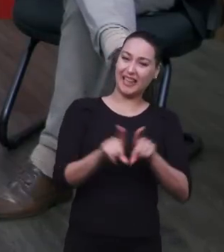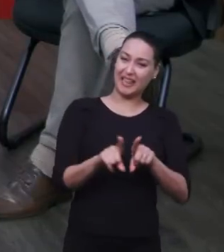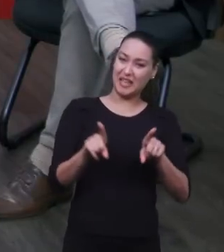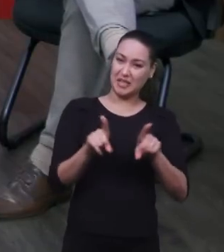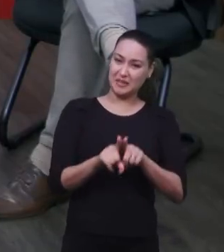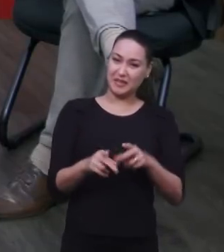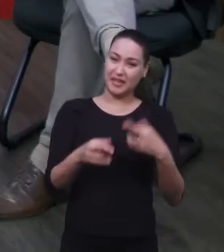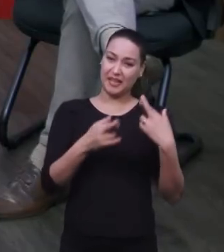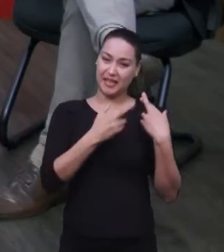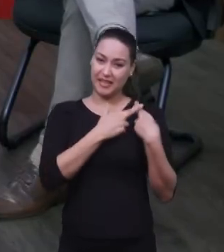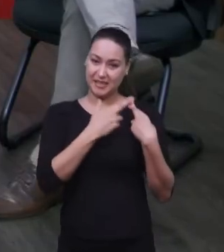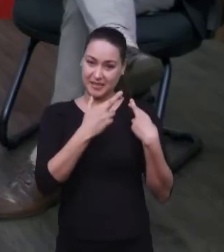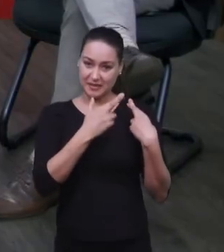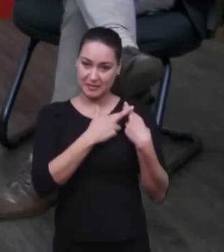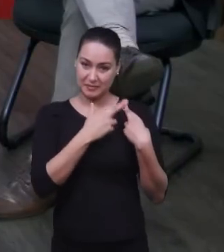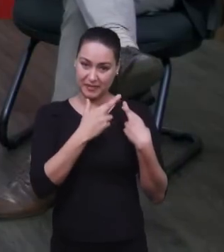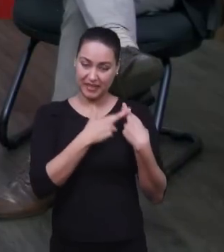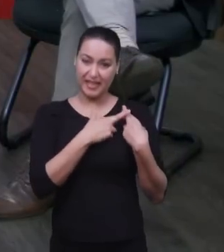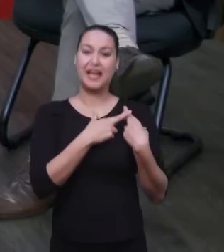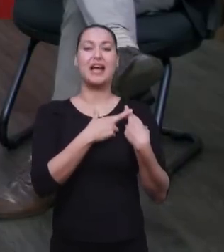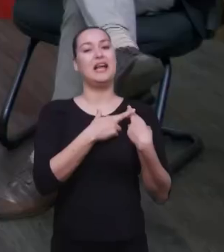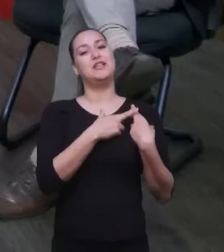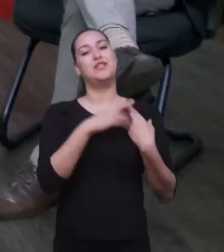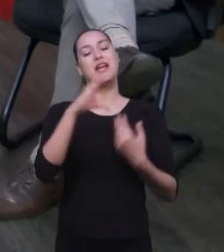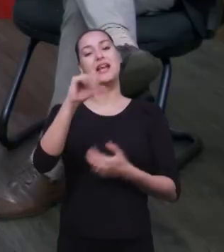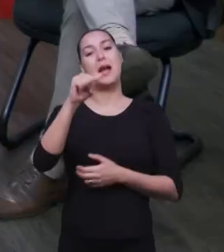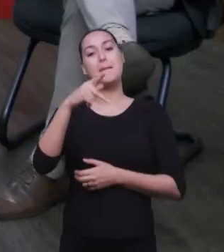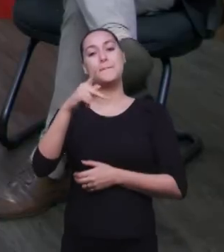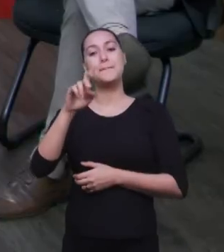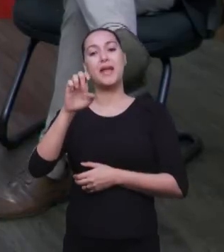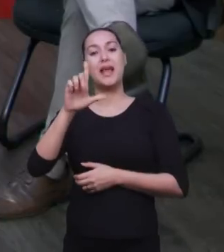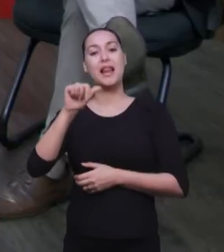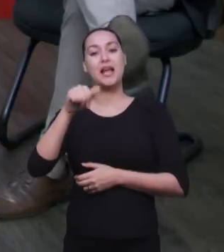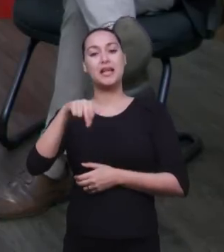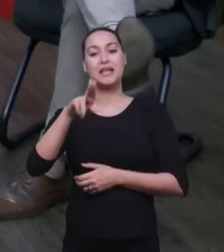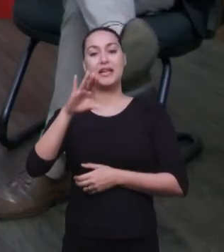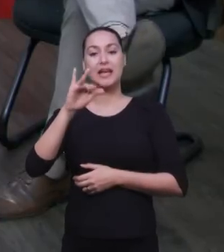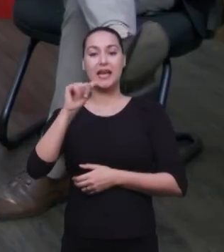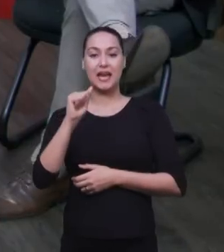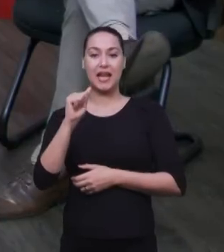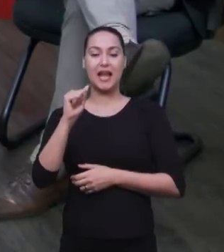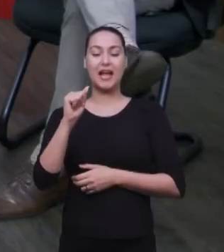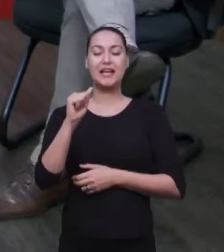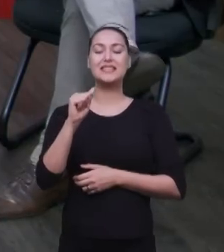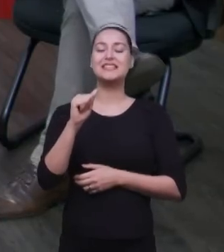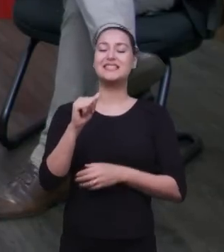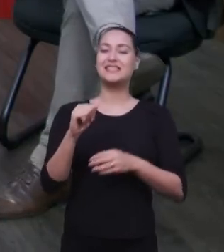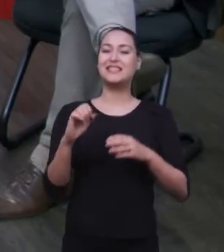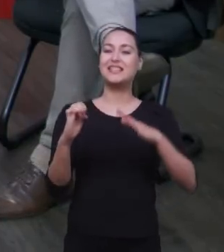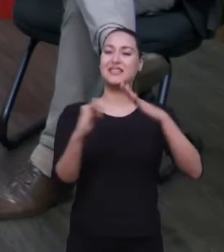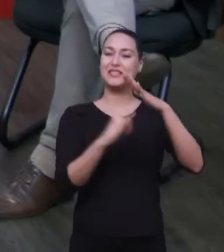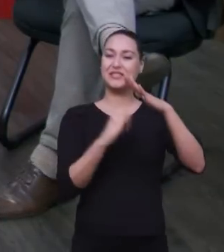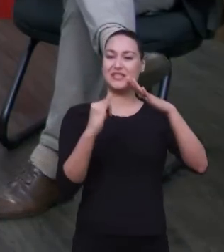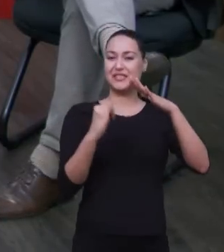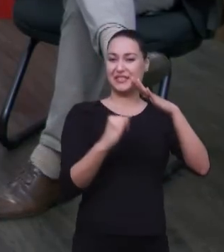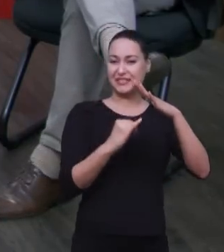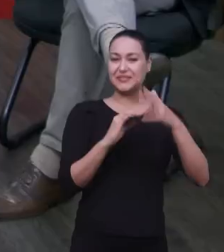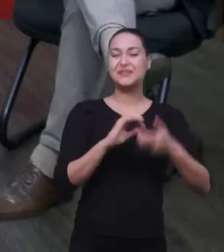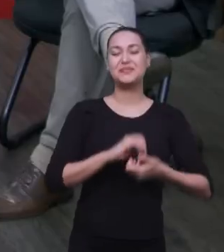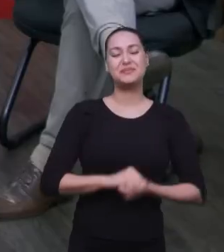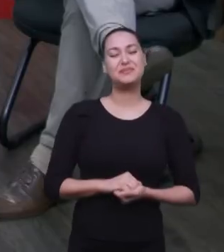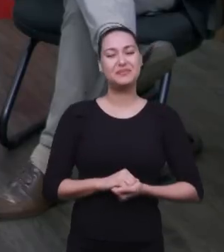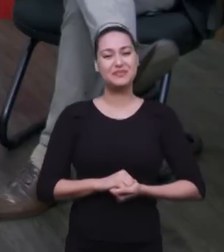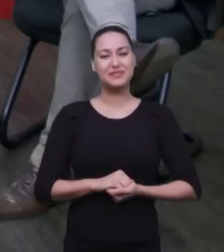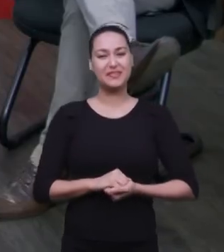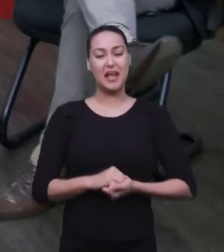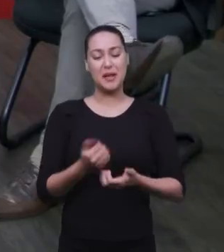também está responsável, você faz a parte de capelania do Instituto Dodge. Exatamente, uma honra para nós. Uma bênção, né? Paz do Senhor, Douglas, seja paz do Senhor,